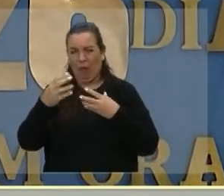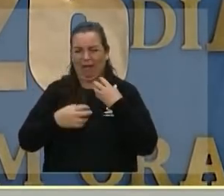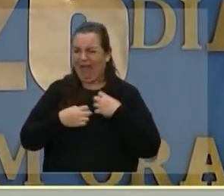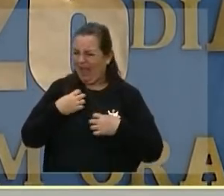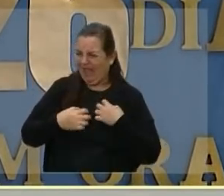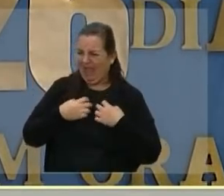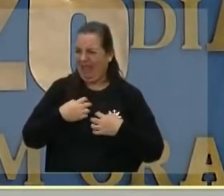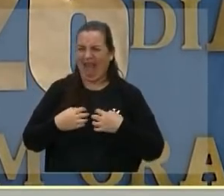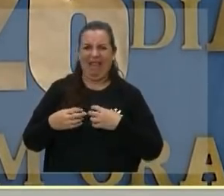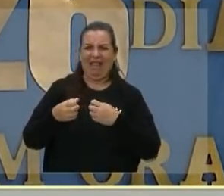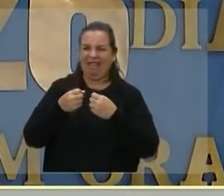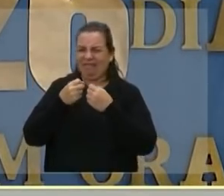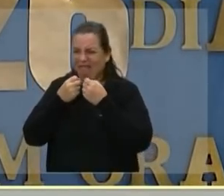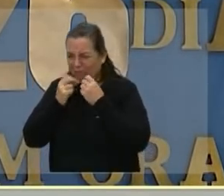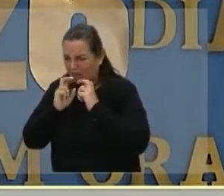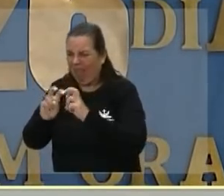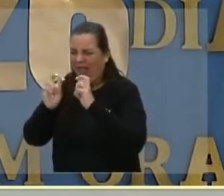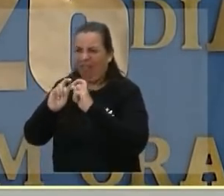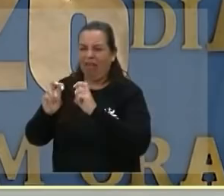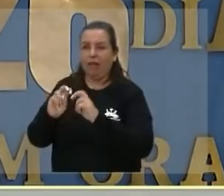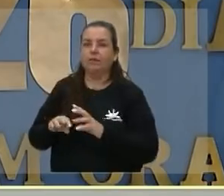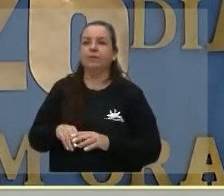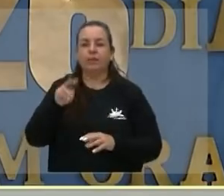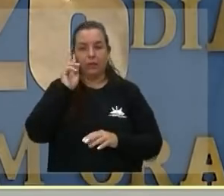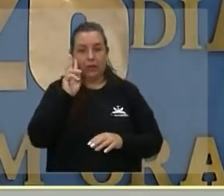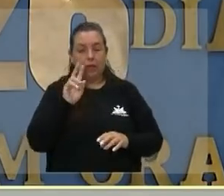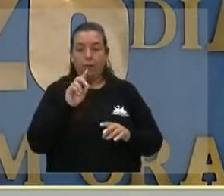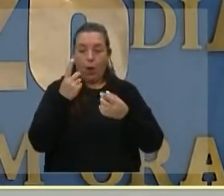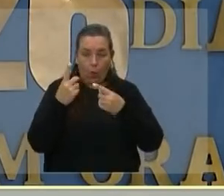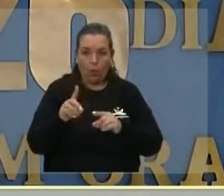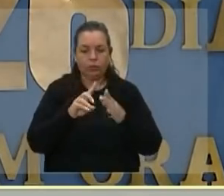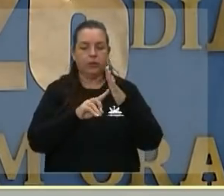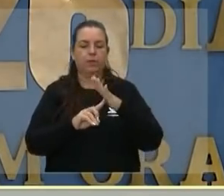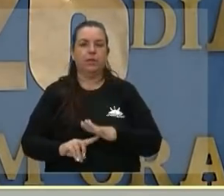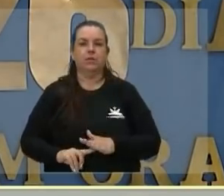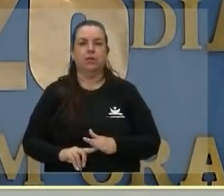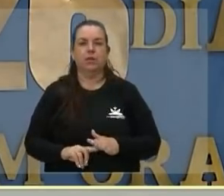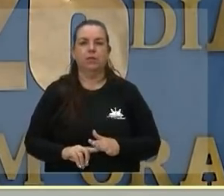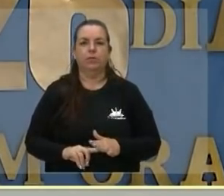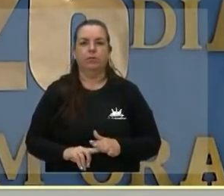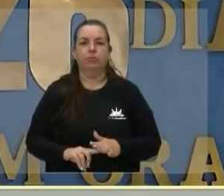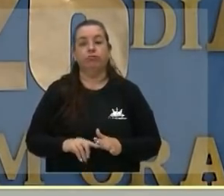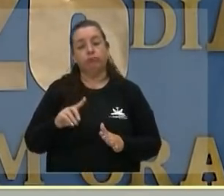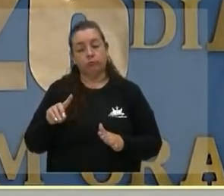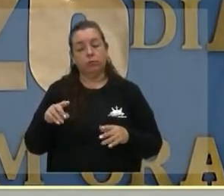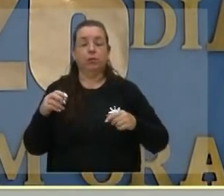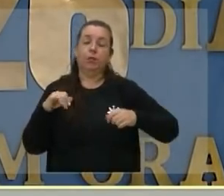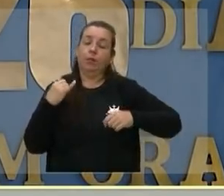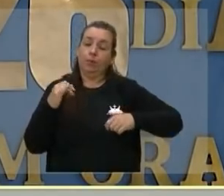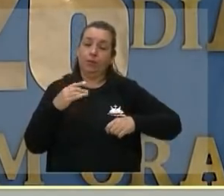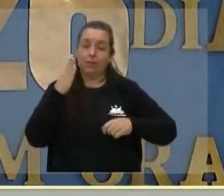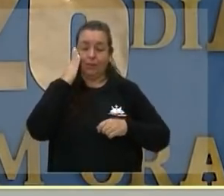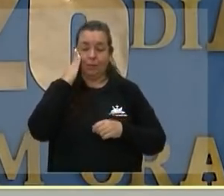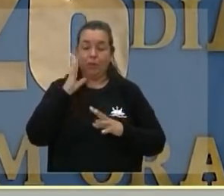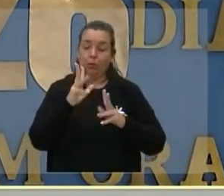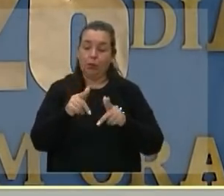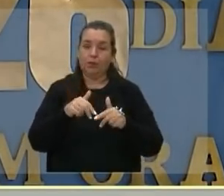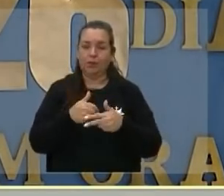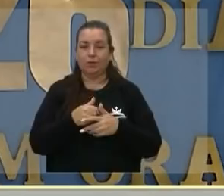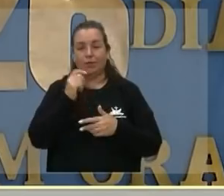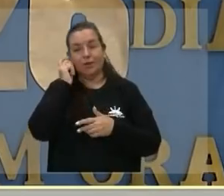irritação se lembra do fruto contra depressão pois é